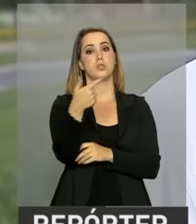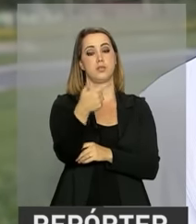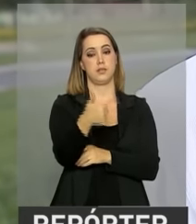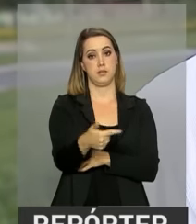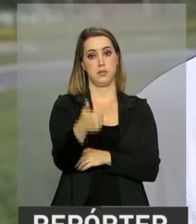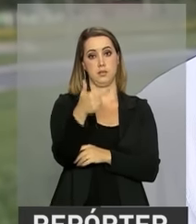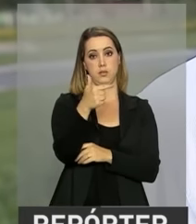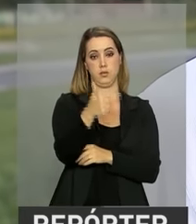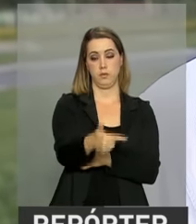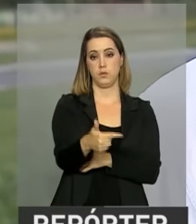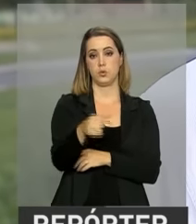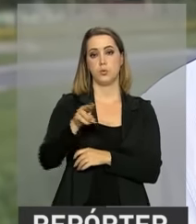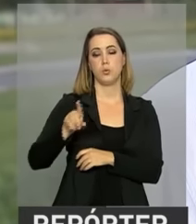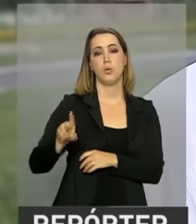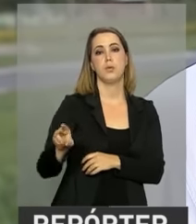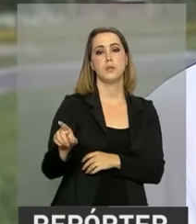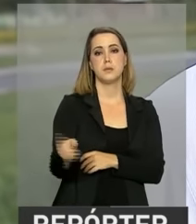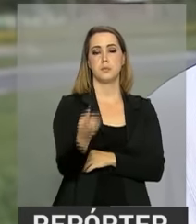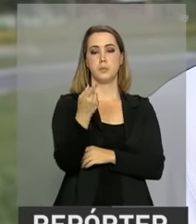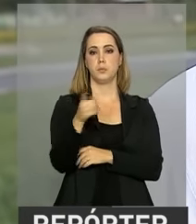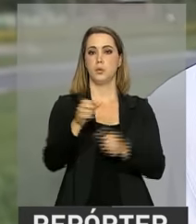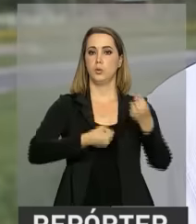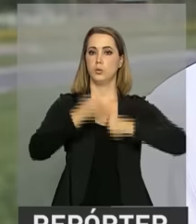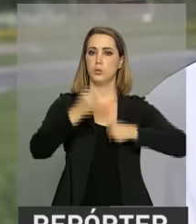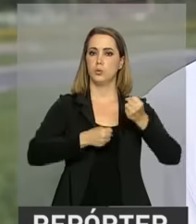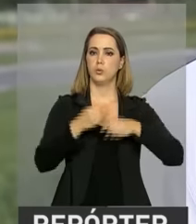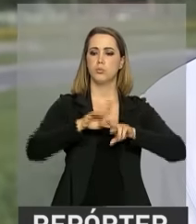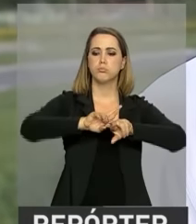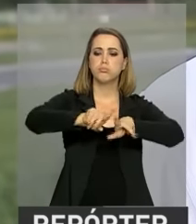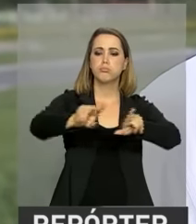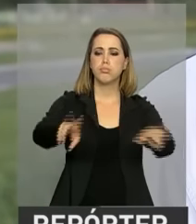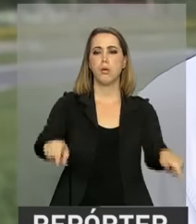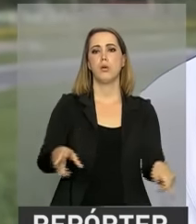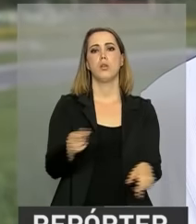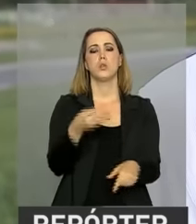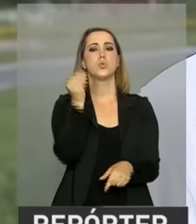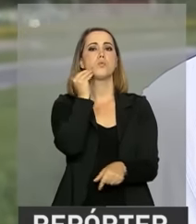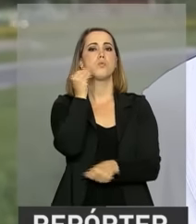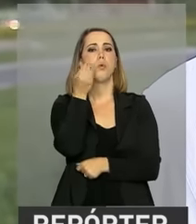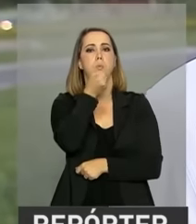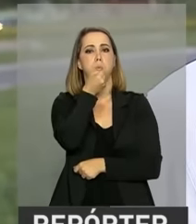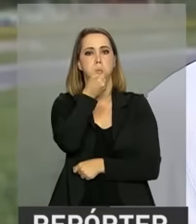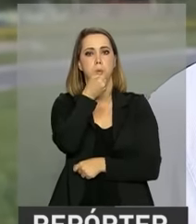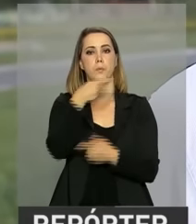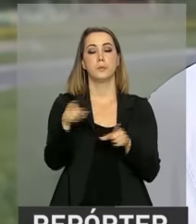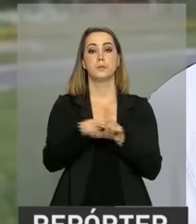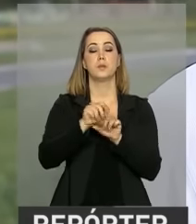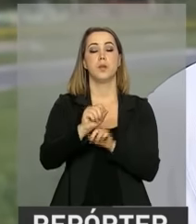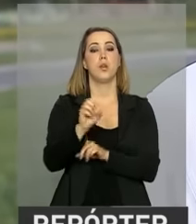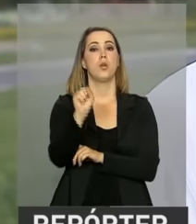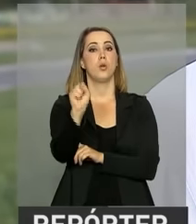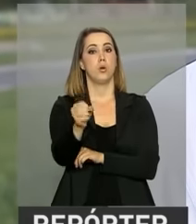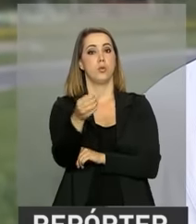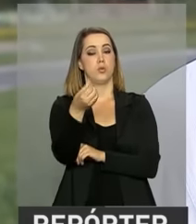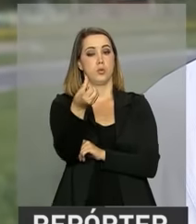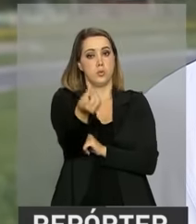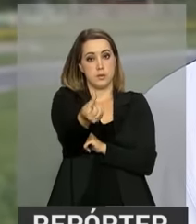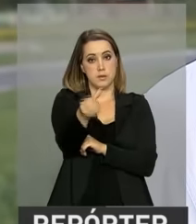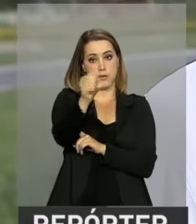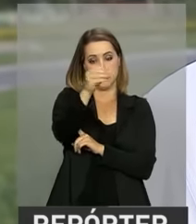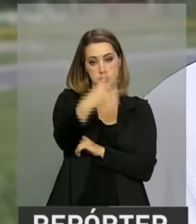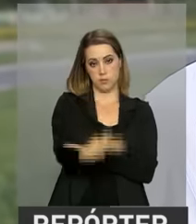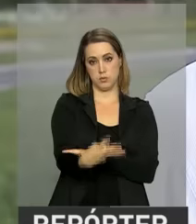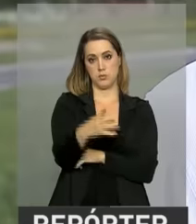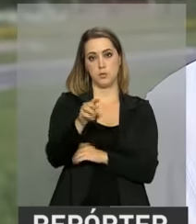veículos e fez mais de 44.000 testes do bafômetro ao todo foram 864 multas e